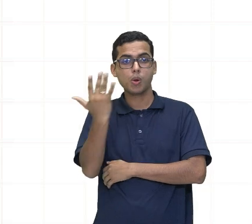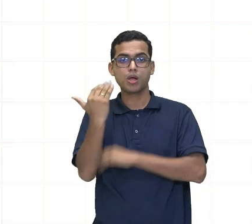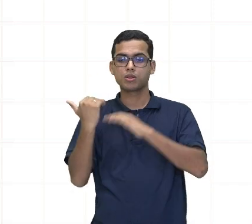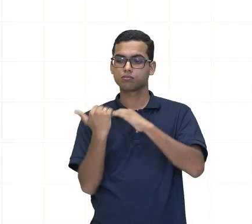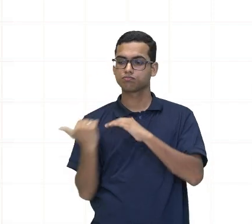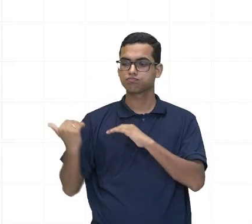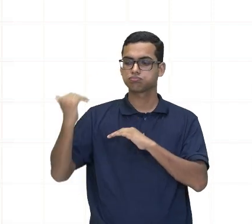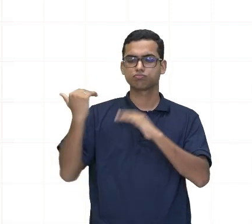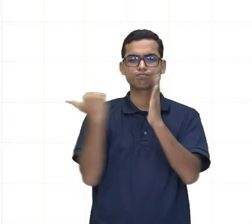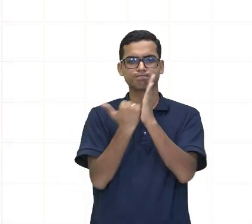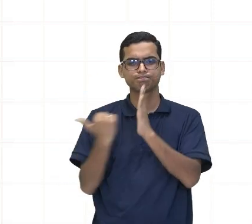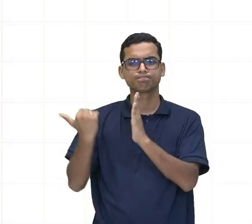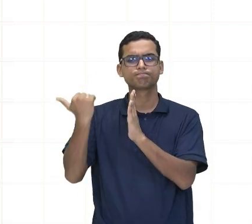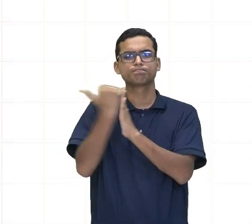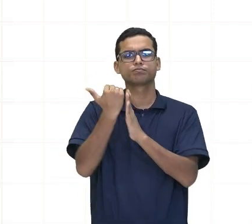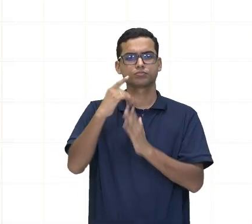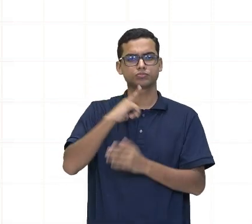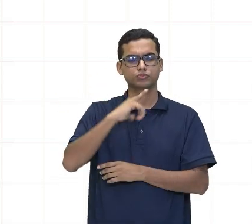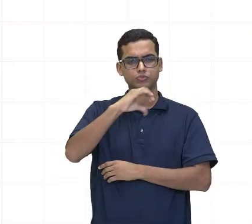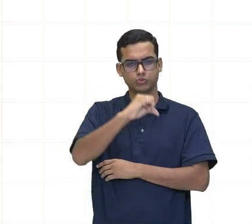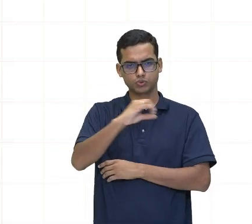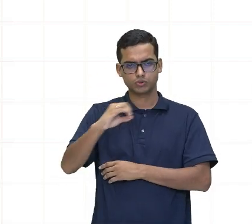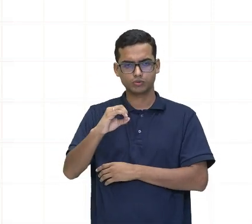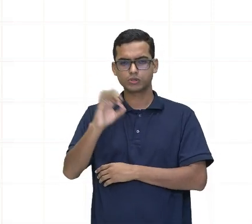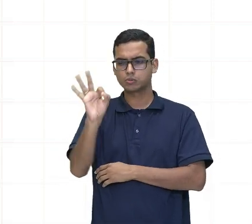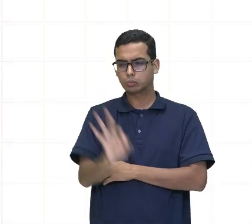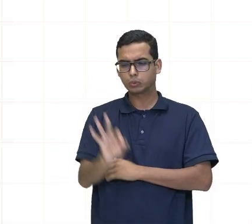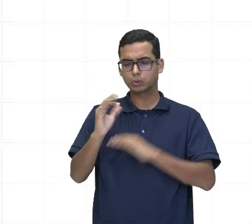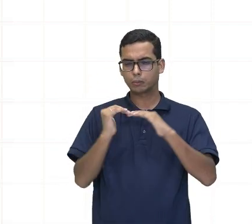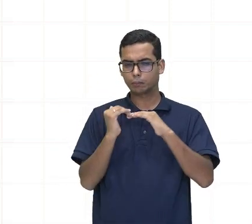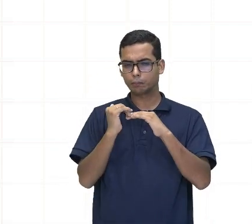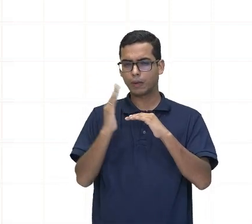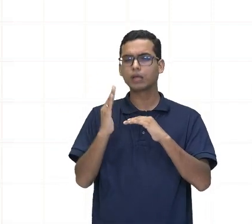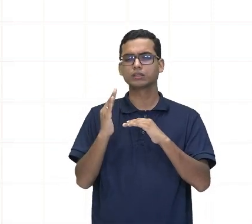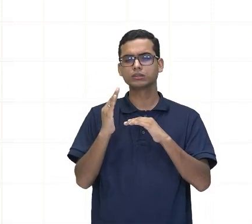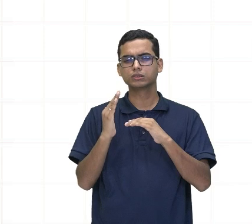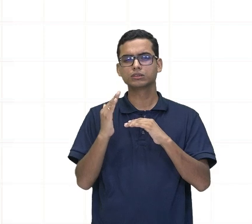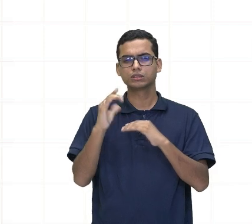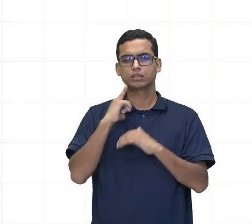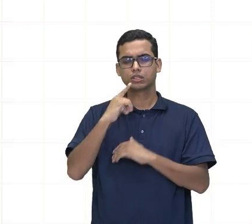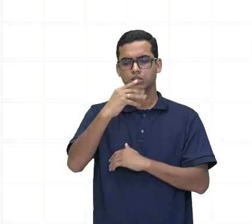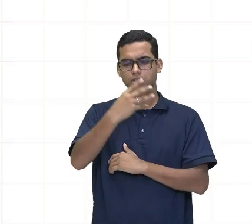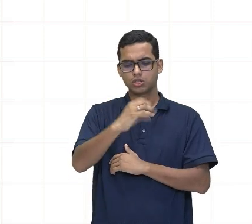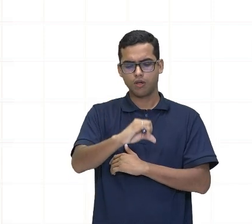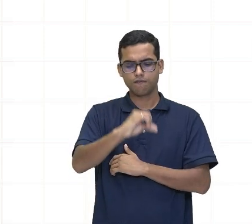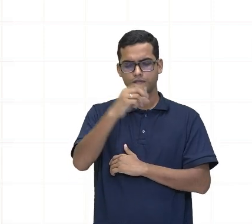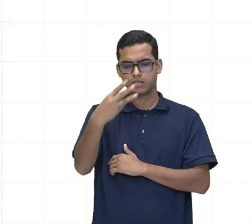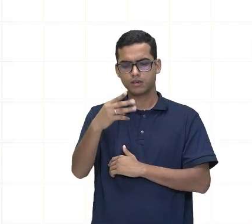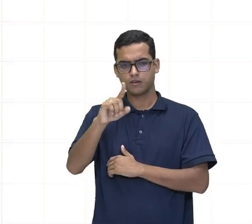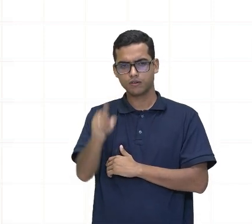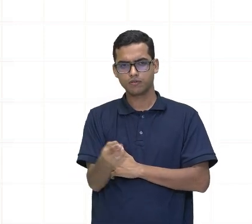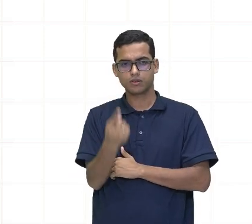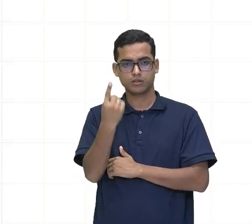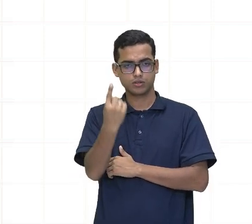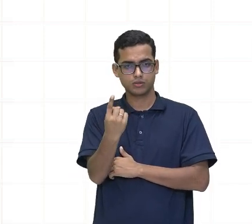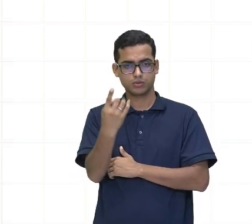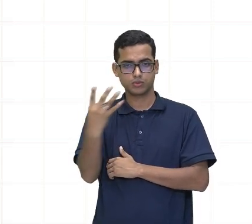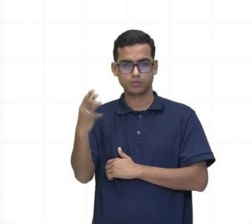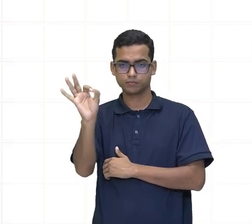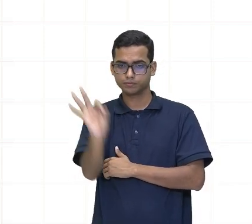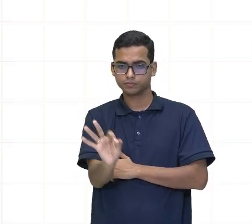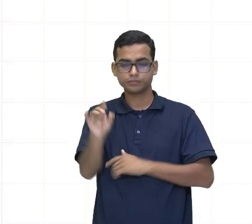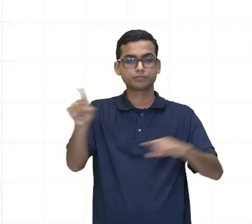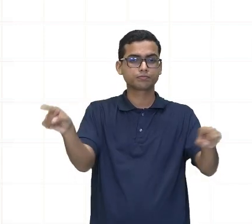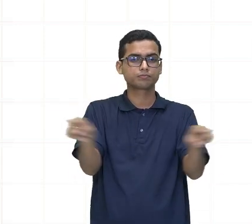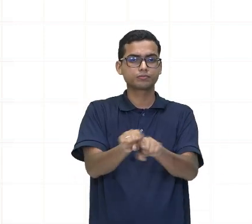urbana, com um pouco mais de 90%, né, a gente tem aí aproximadamente 93,14%. E a região nordeste